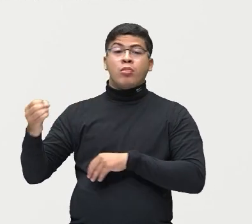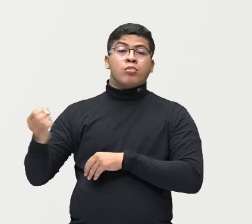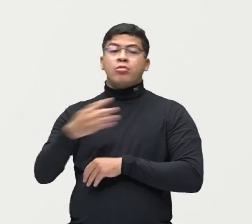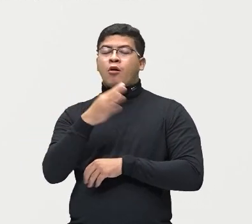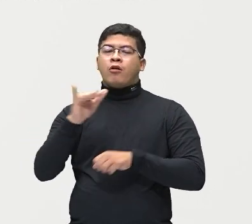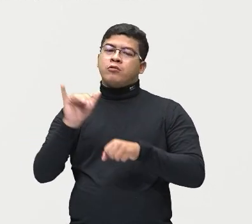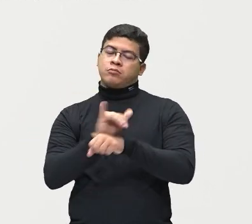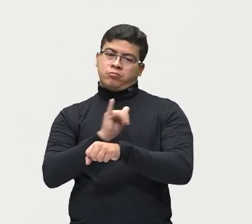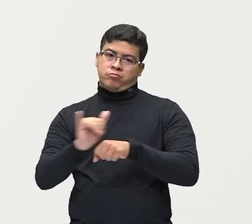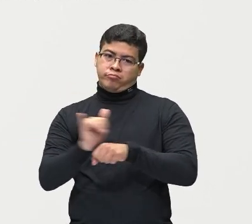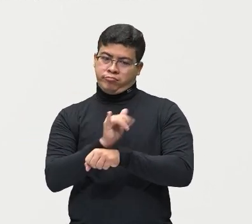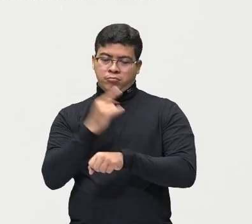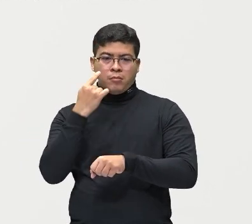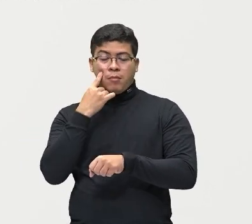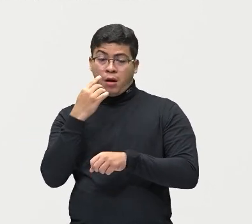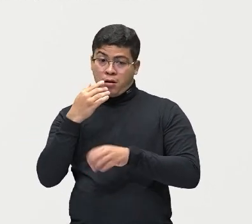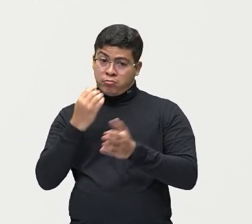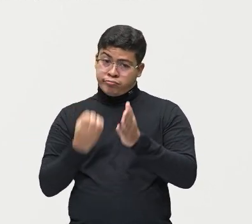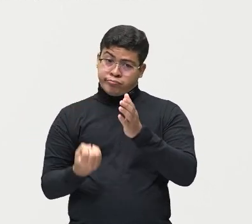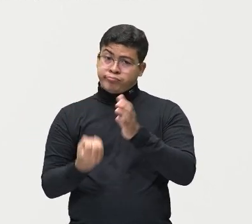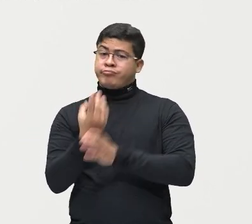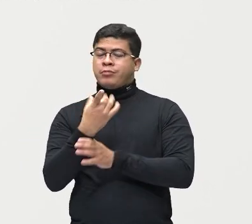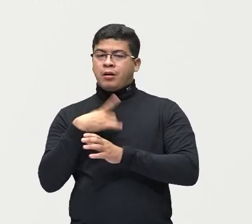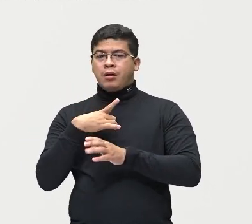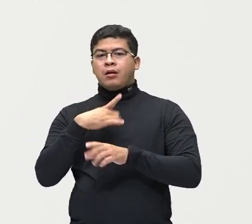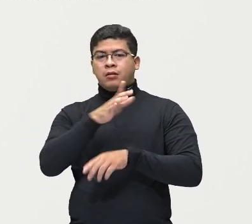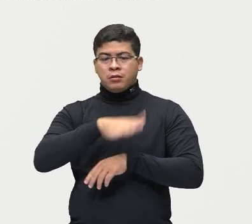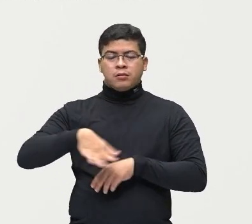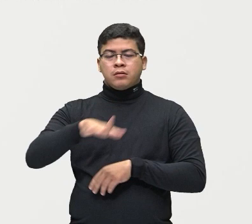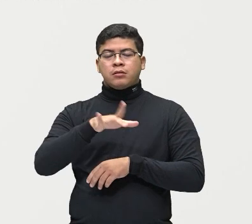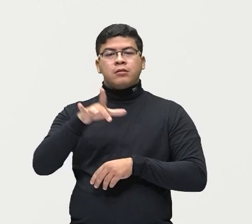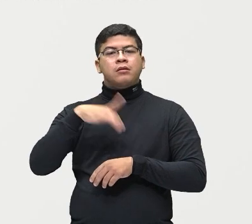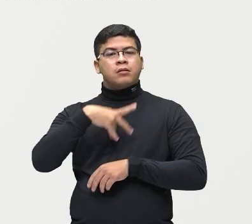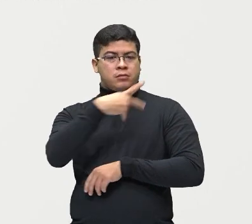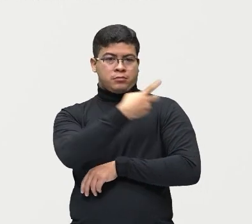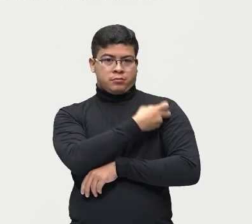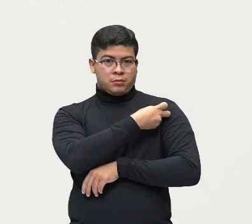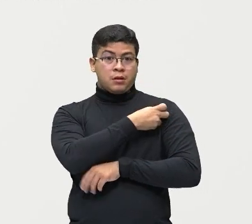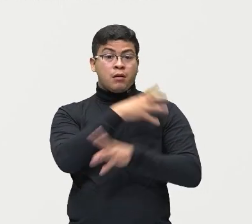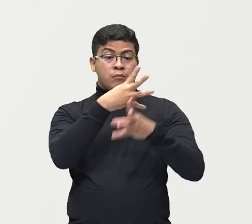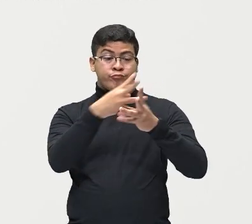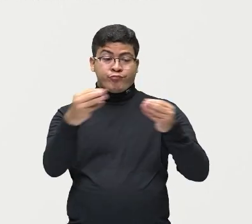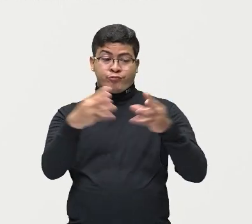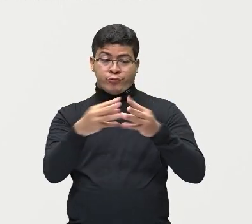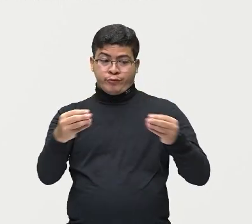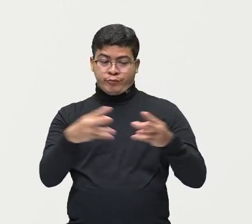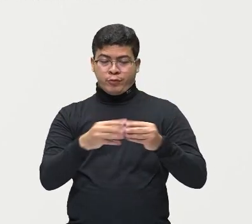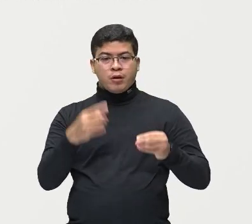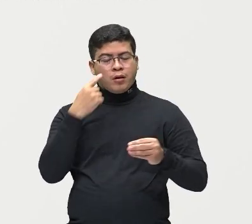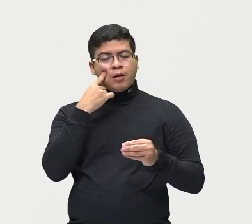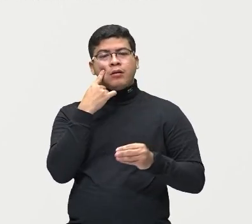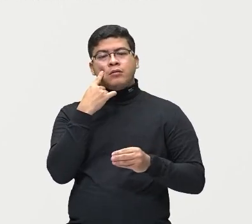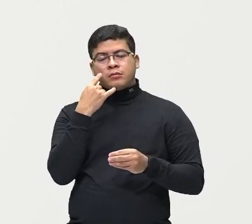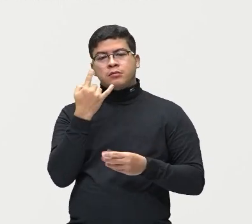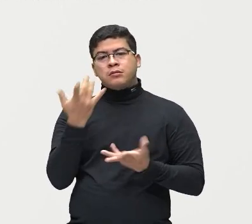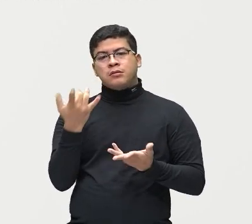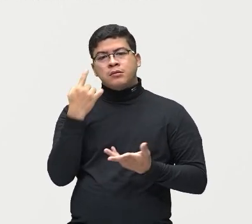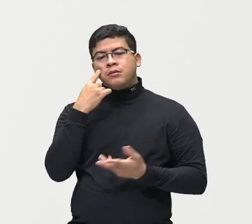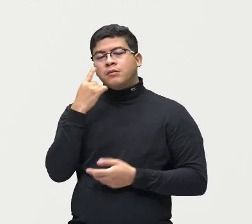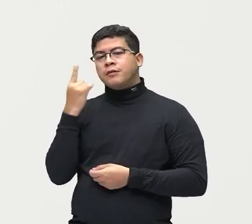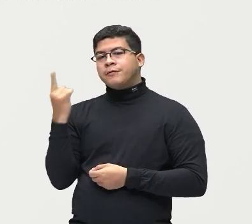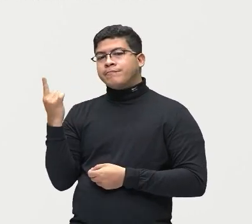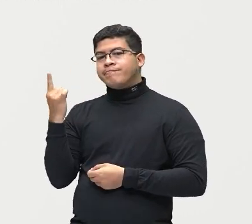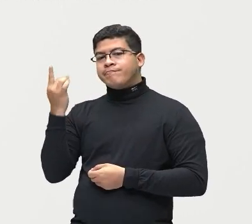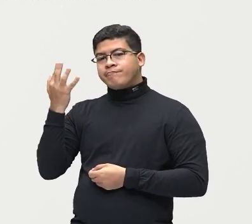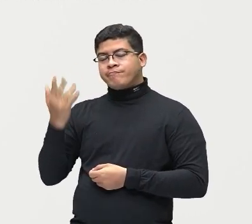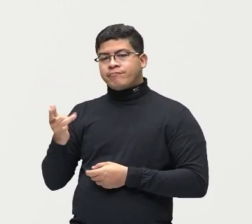para a produção de vacinas e para a eliminação dessas doenças, hepatite B, papilovírus humanos